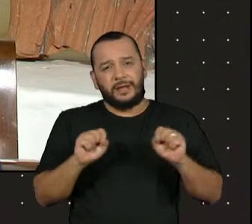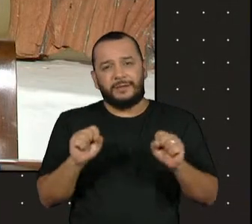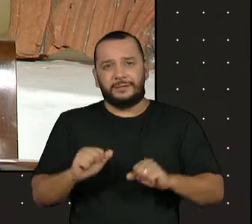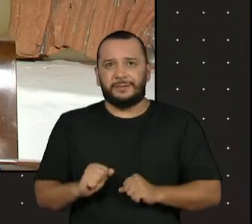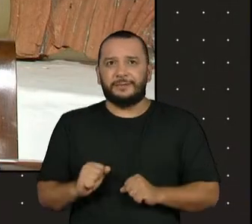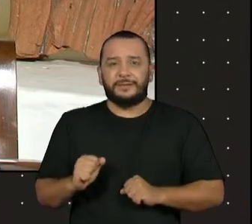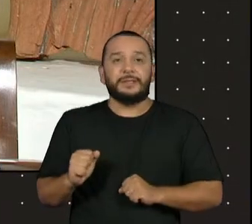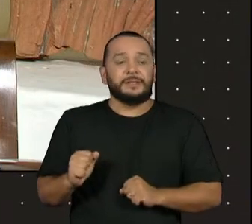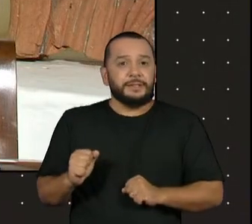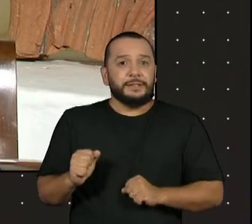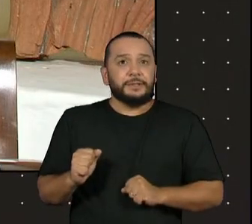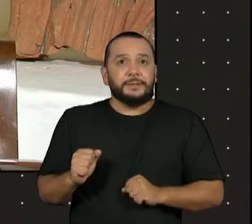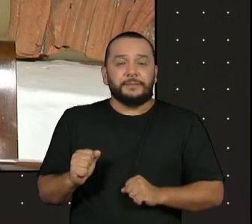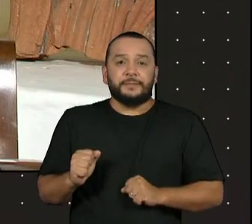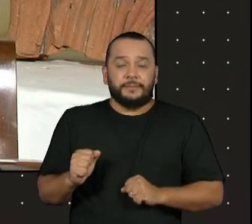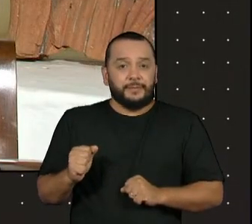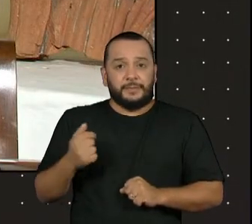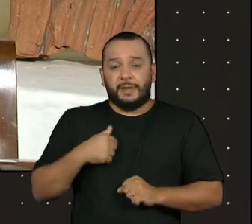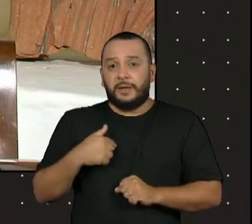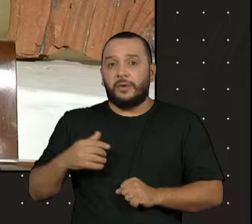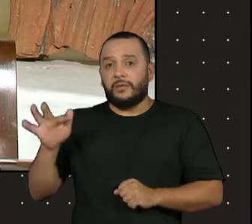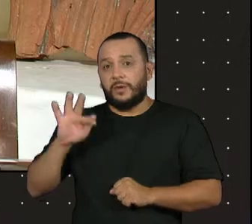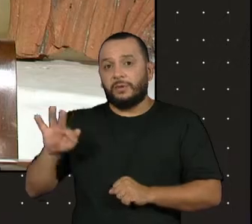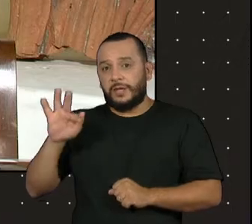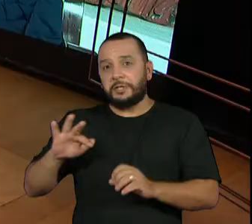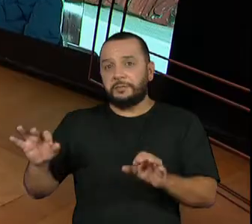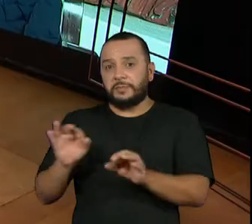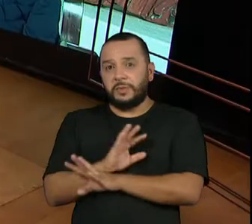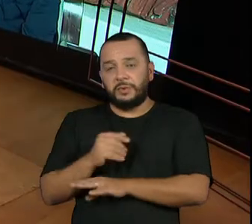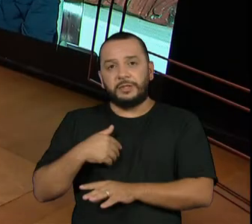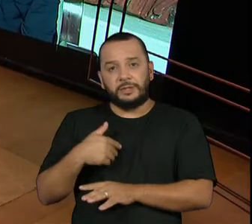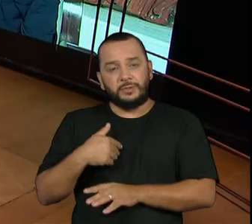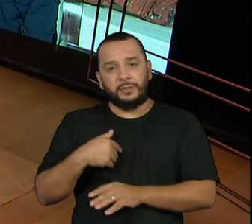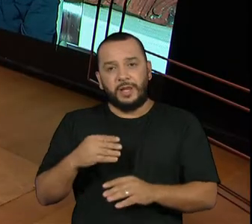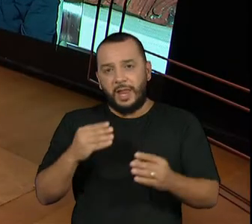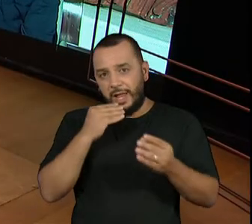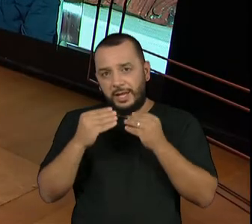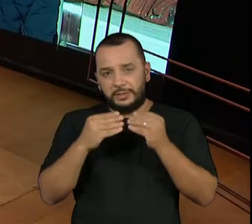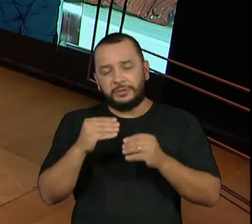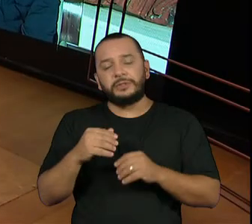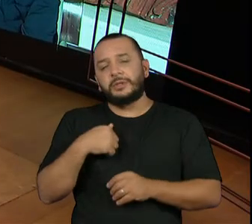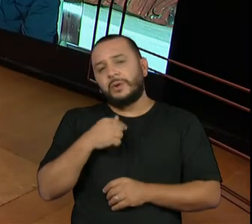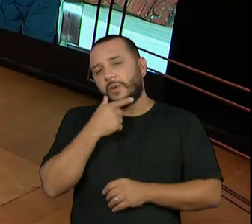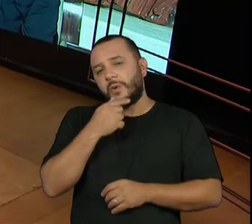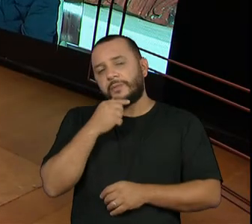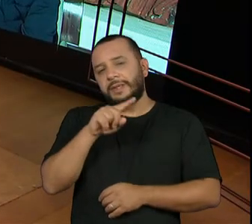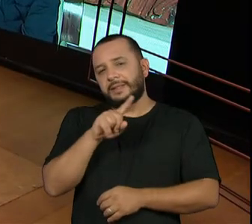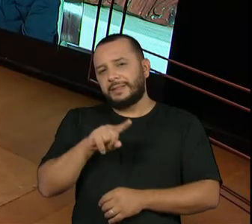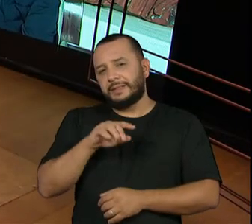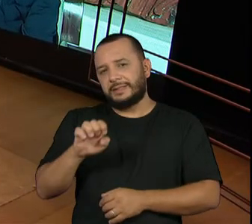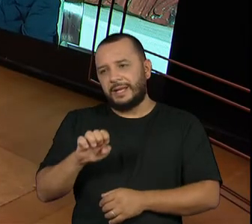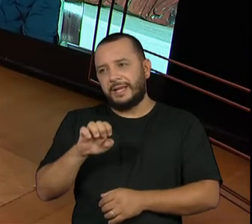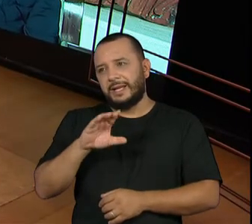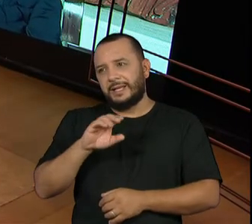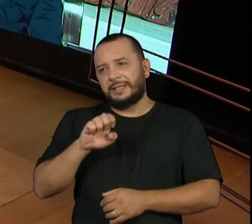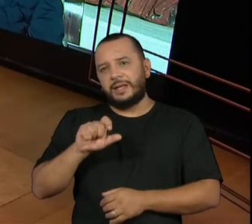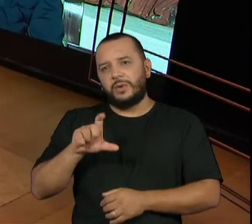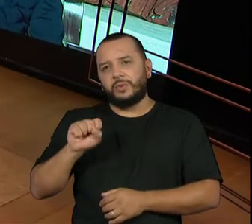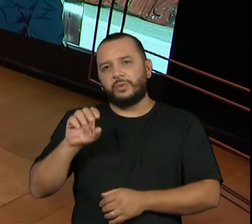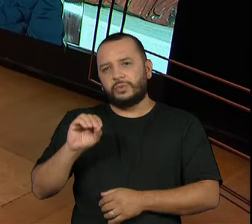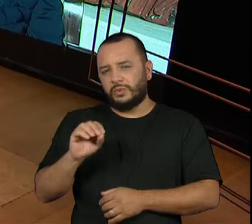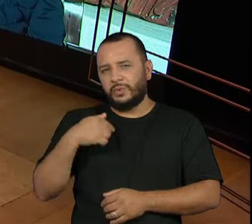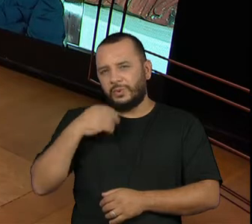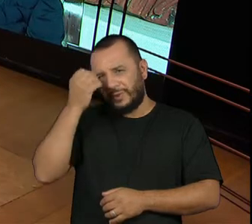lanche formidável quando vinha da escola, da faculdade. E daí o Zé Celso, eu não me lembro se foi exatamente ele ou se